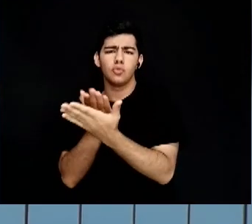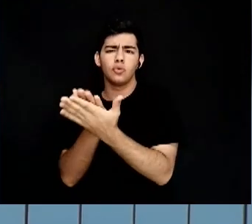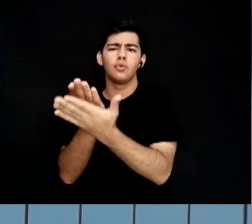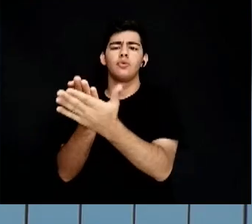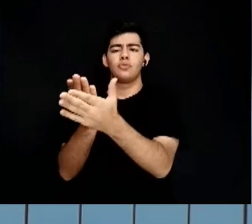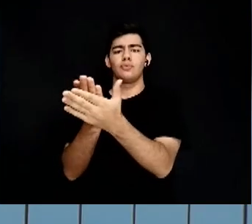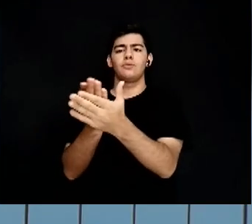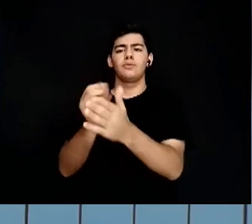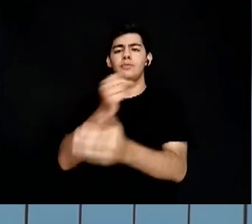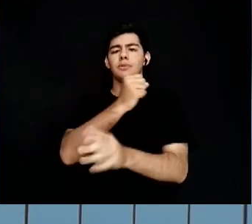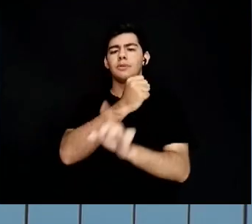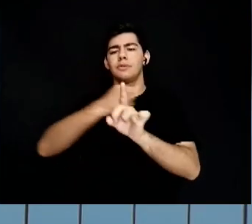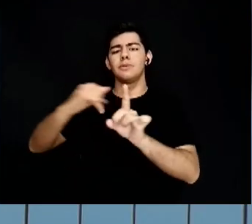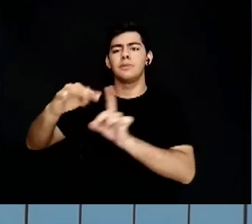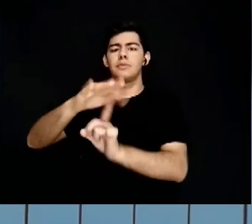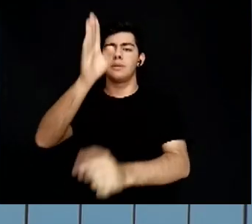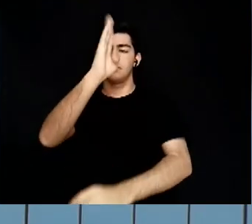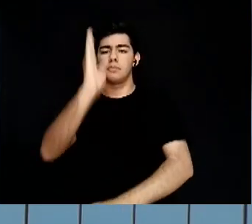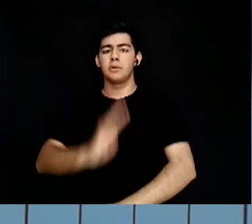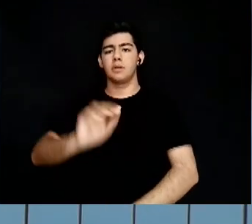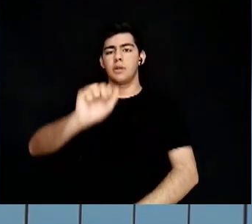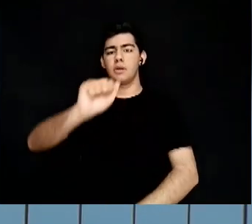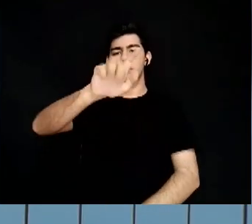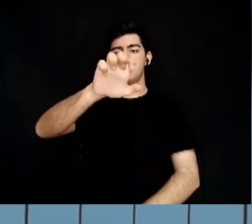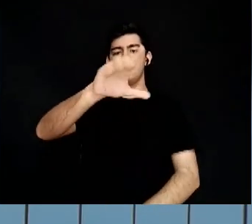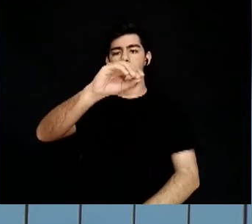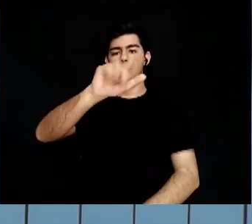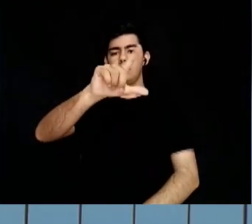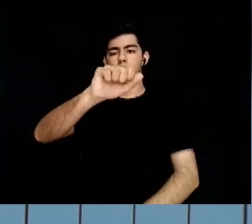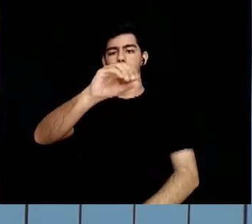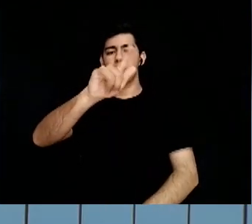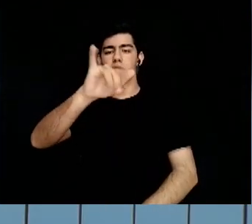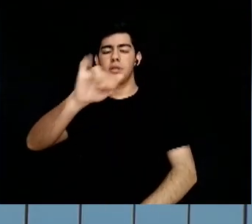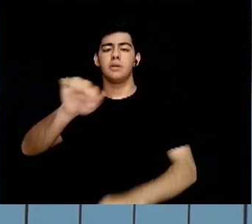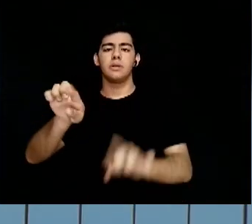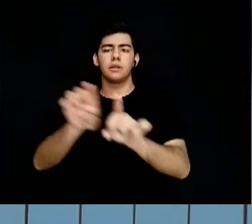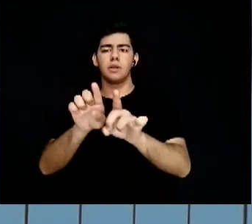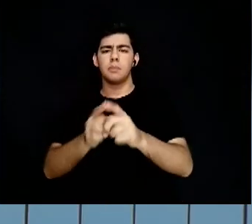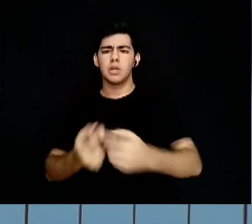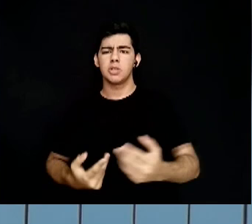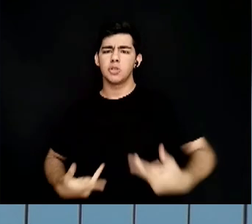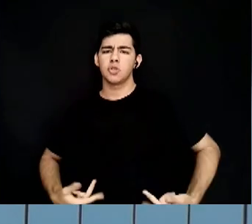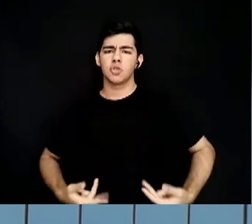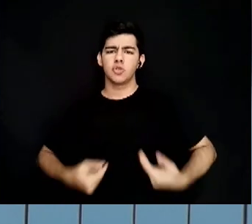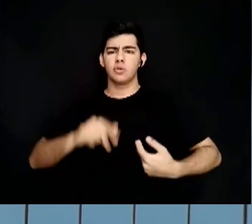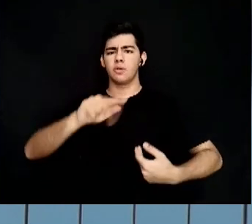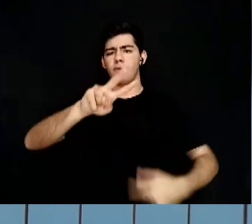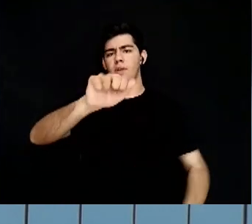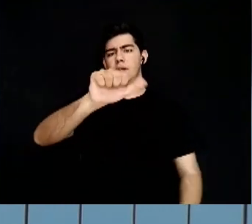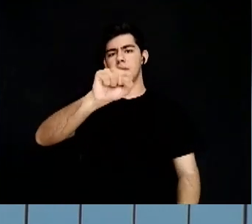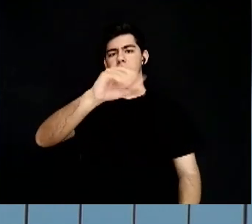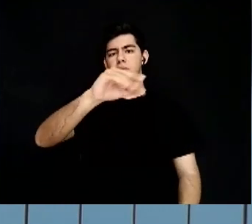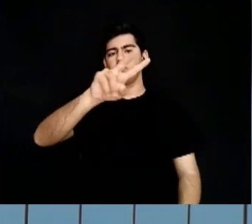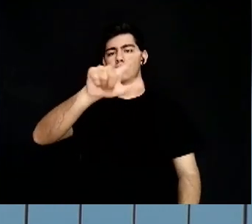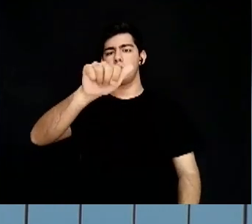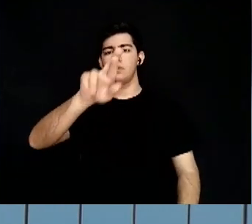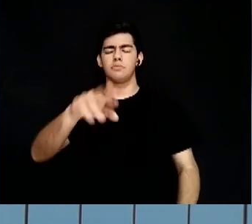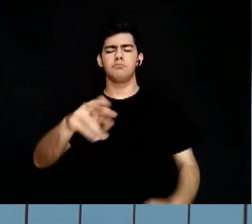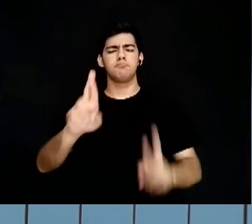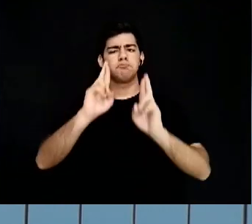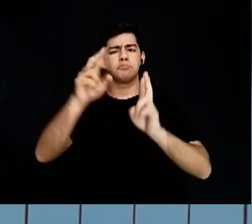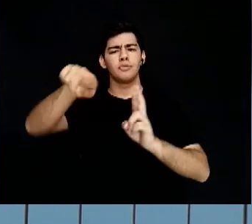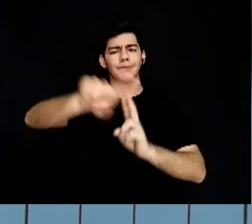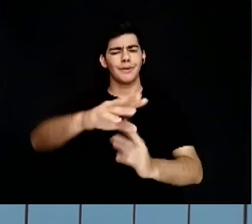da Comissão de Aneurismas da Sociedade Brasileira de Angiologia e de Cirurgia Vascular. Espero que você